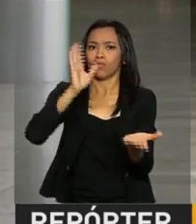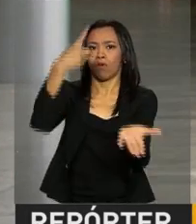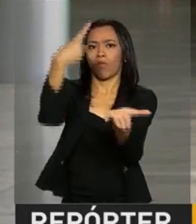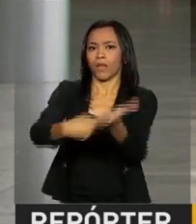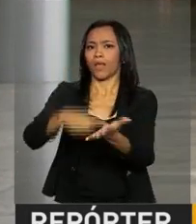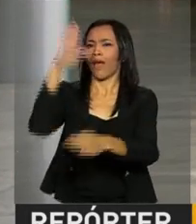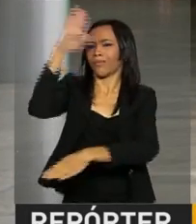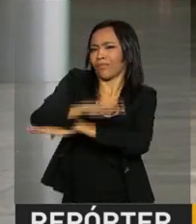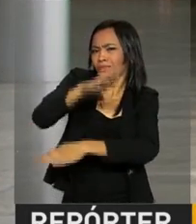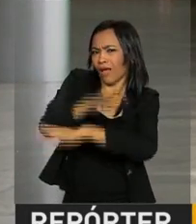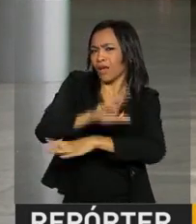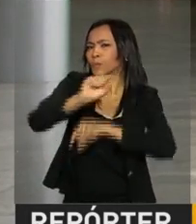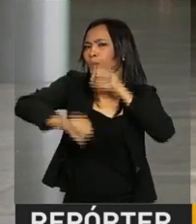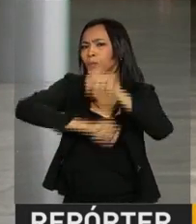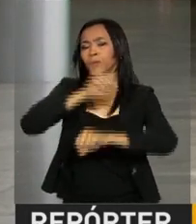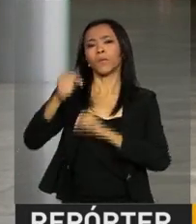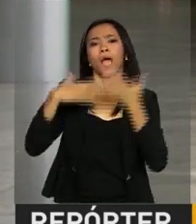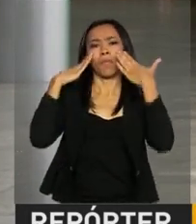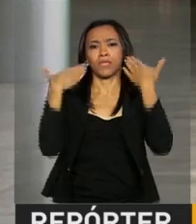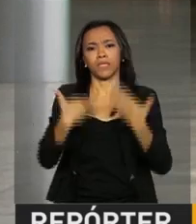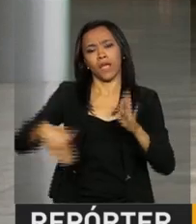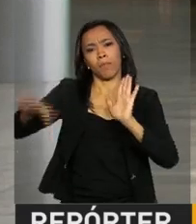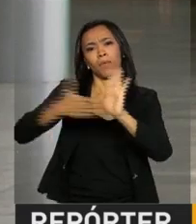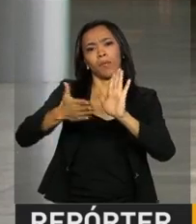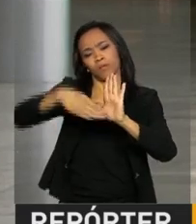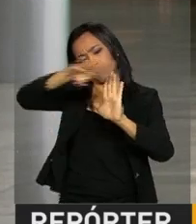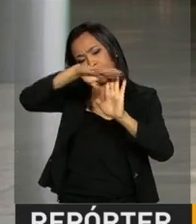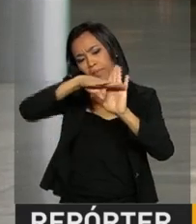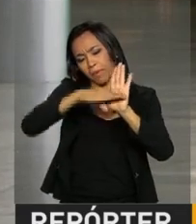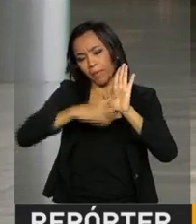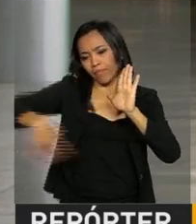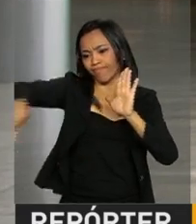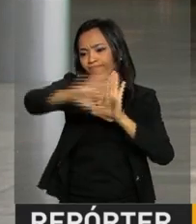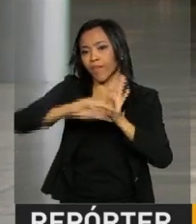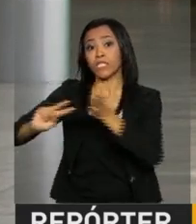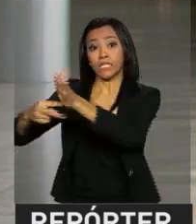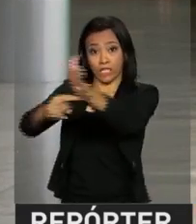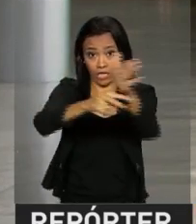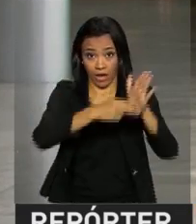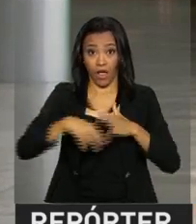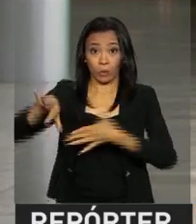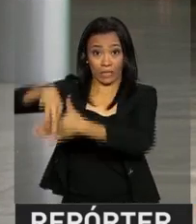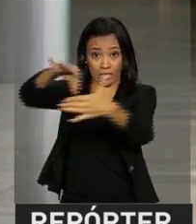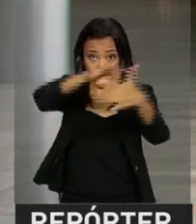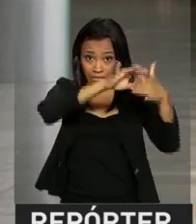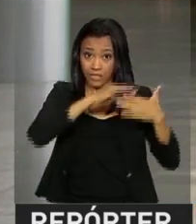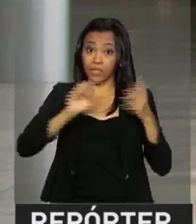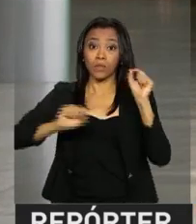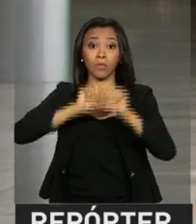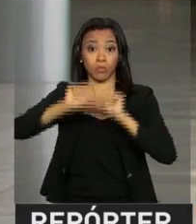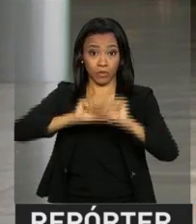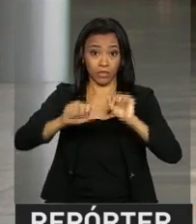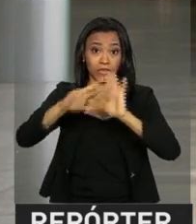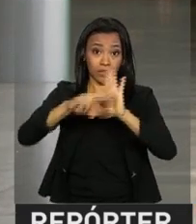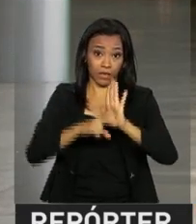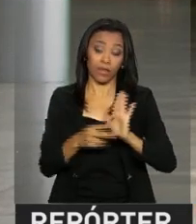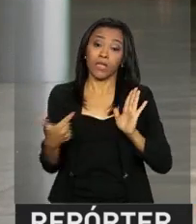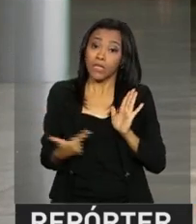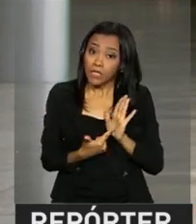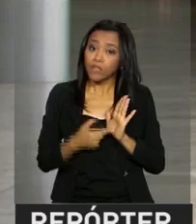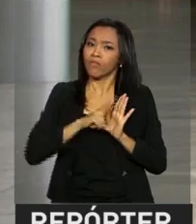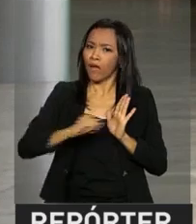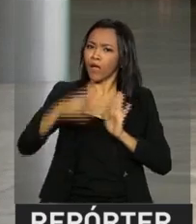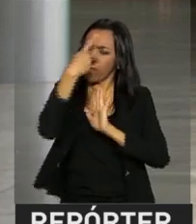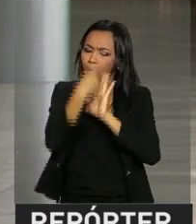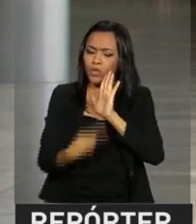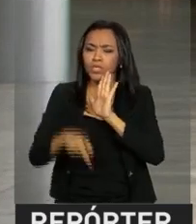dia para apresentar aos líderes partidários e às centrais sindicais as propostas para a reforma da Previdência. Essas mudanças devem ser